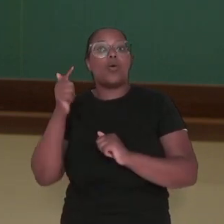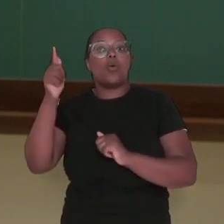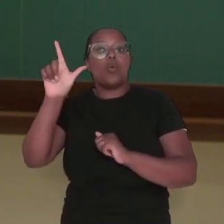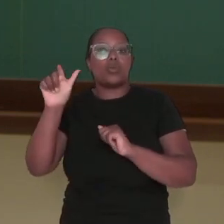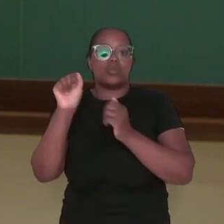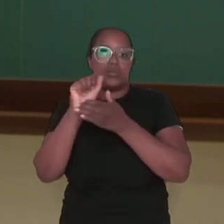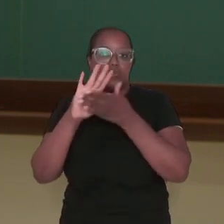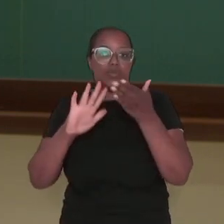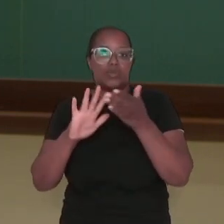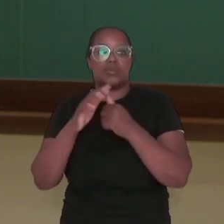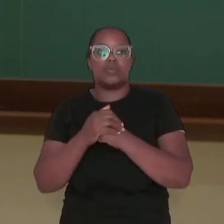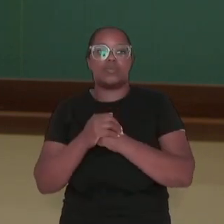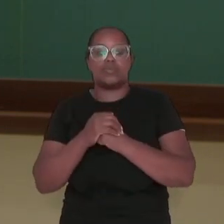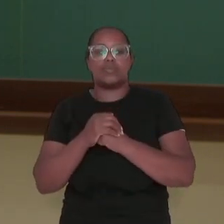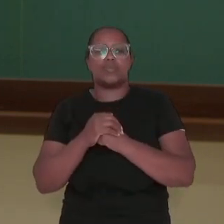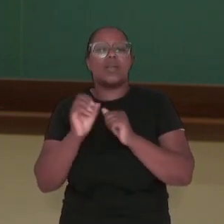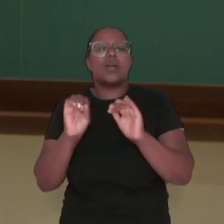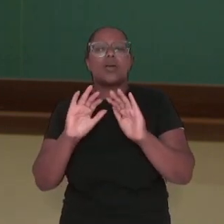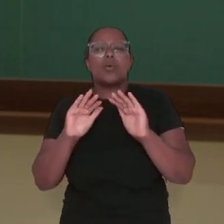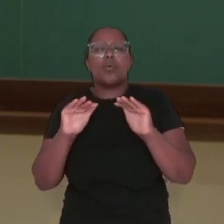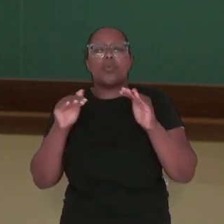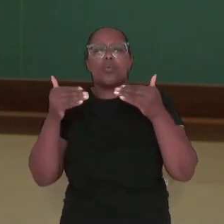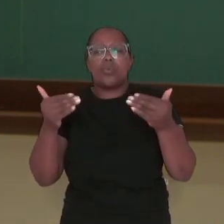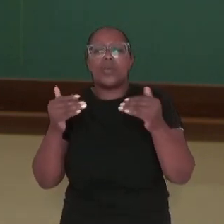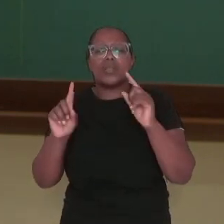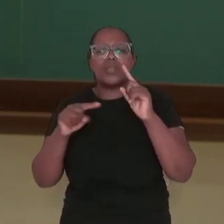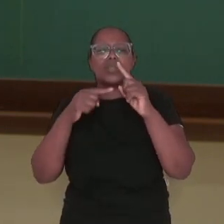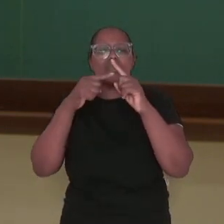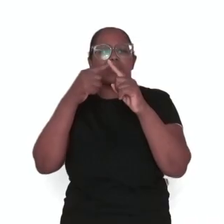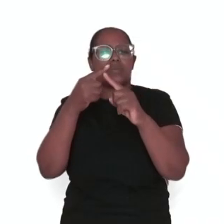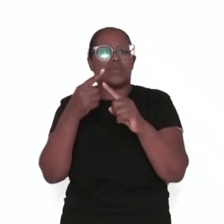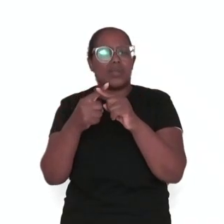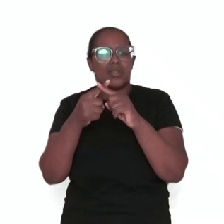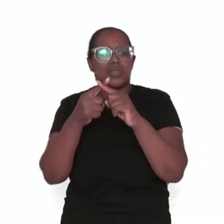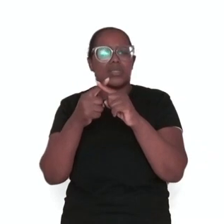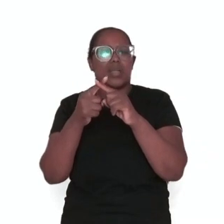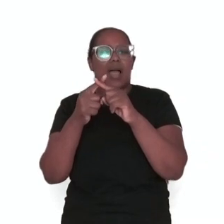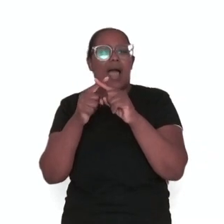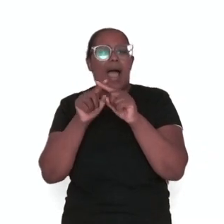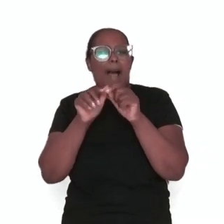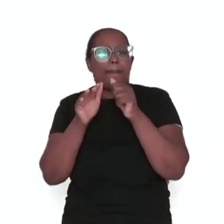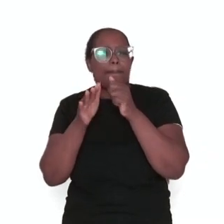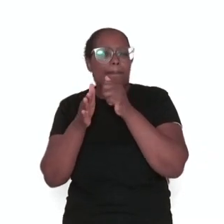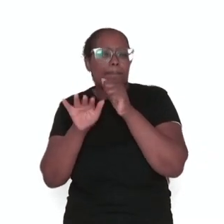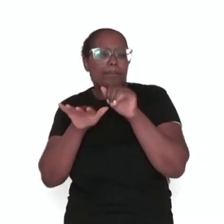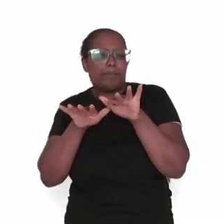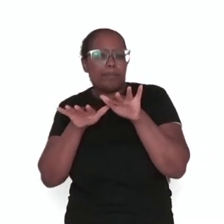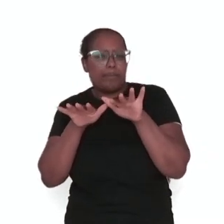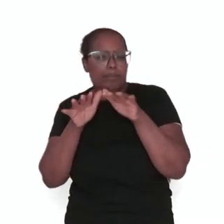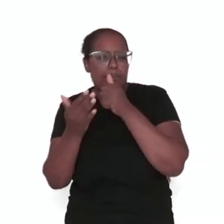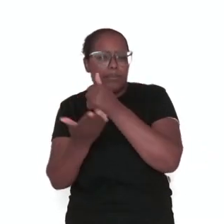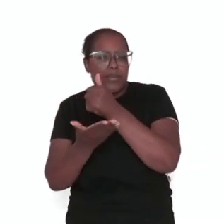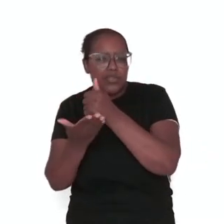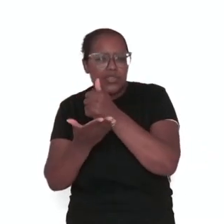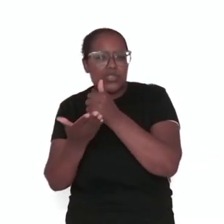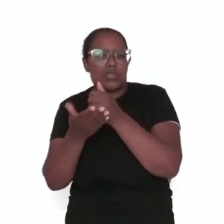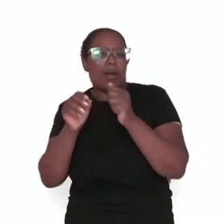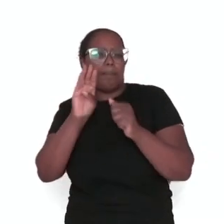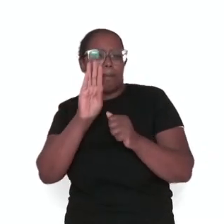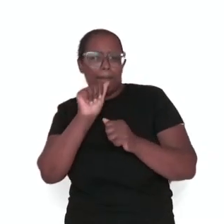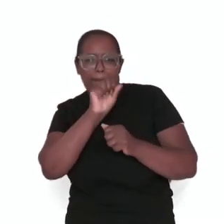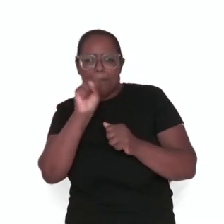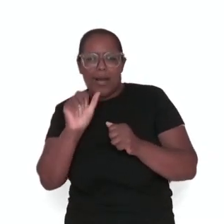Próxima. Quantas vezes a medida da massa da Terra é maior do que a medida da massa